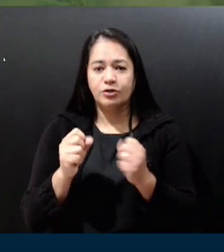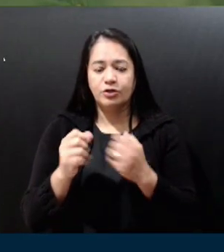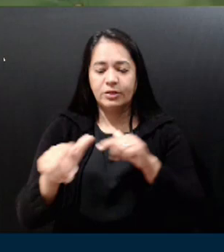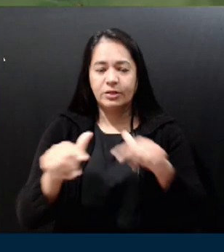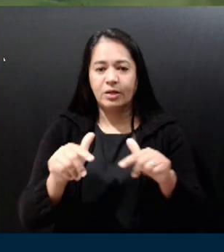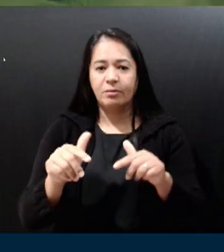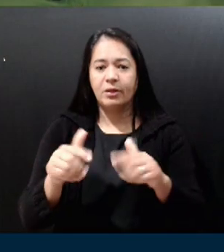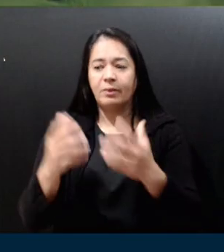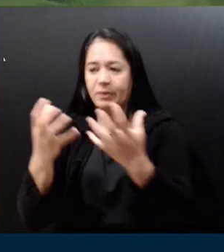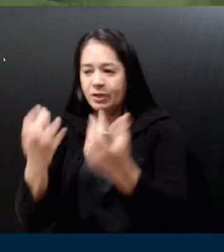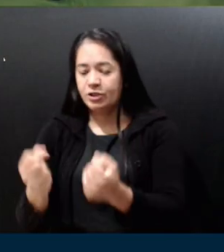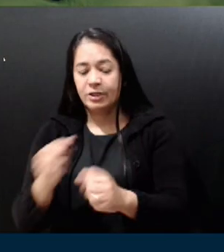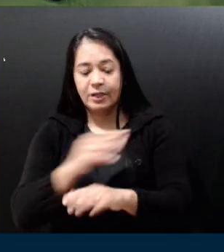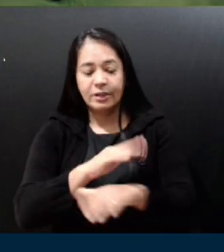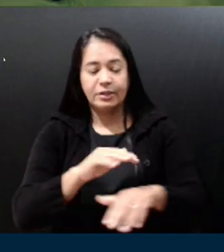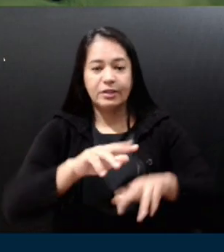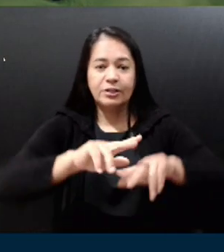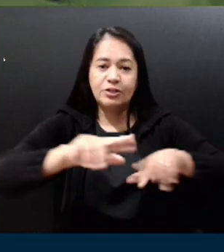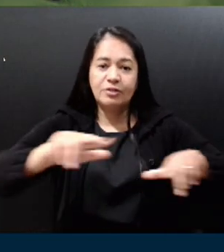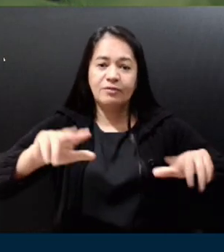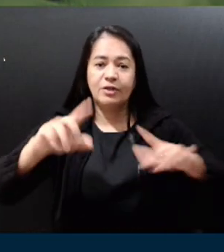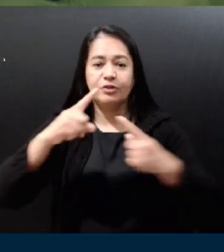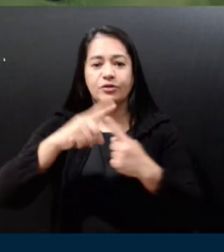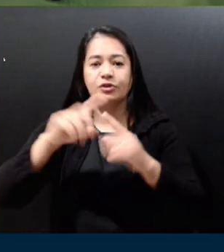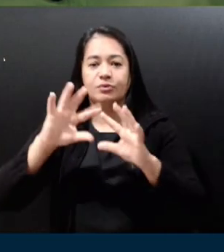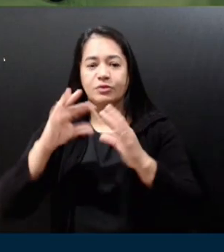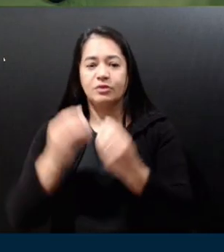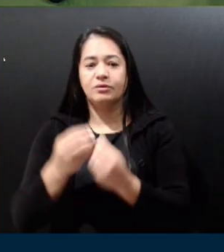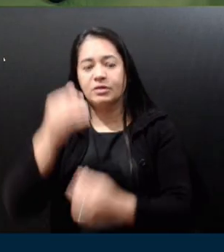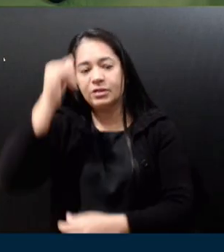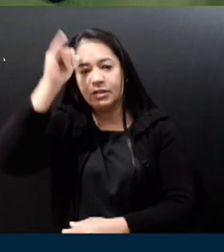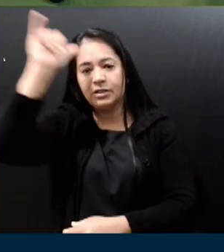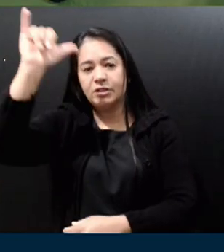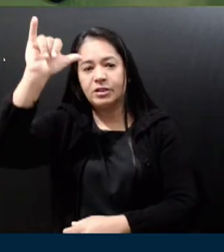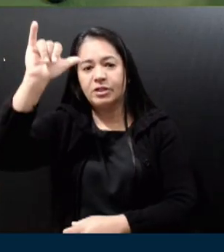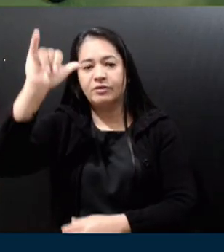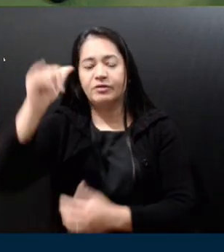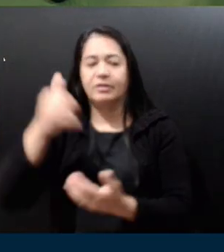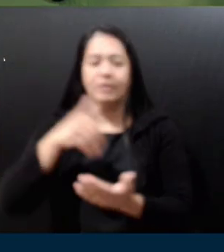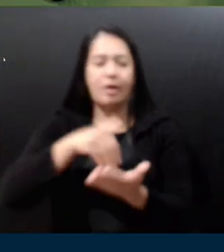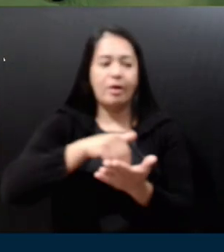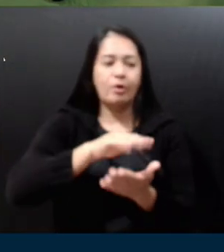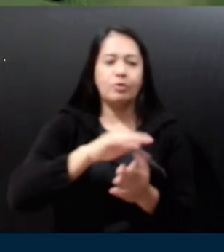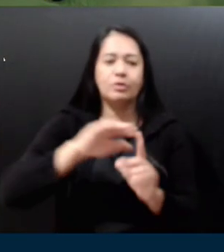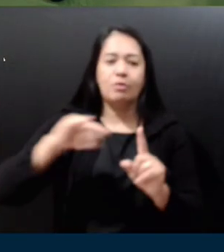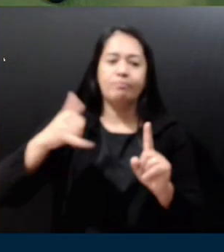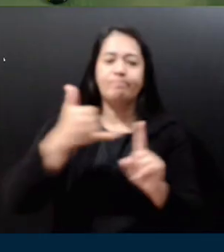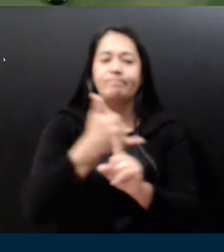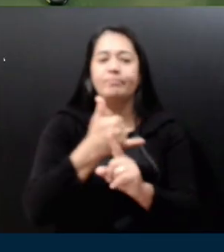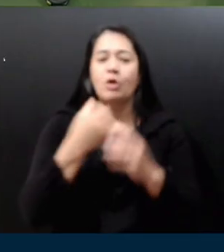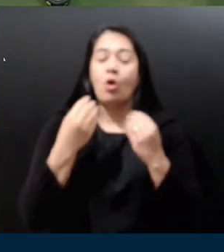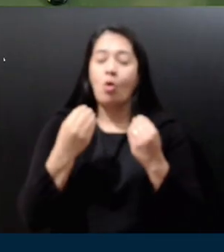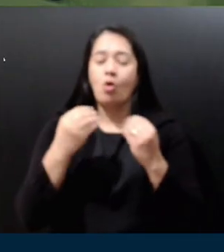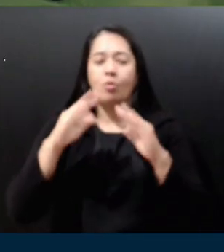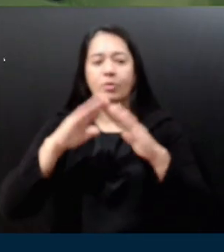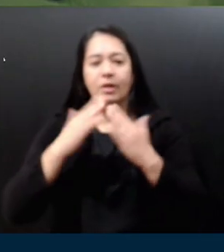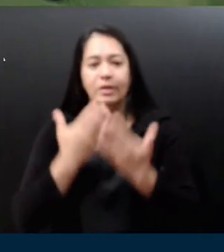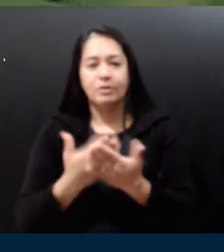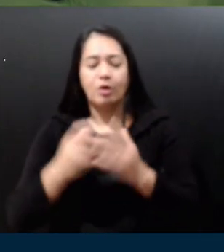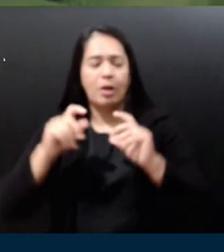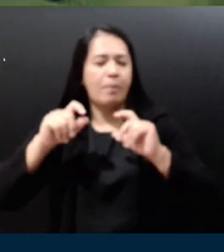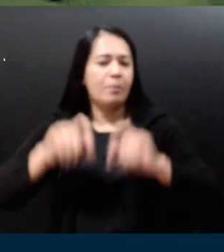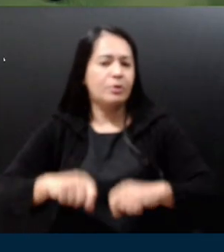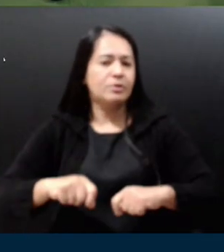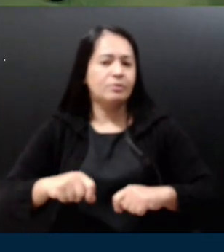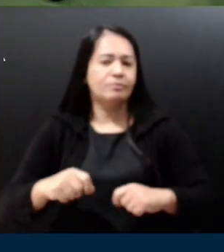diversas e prevenir situações de exclusão ou bullying? Pois é, a escola é a nossa segunda casa, né? E aí